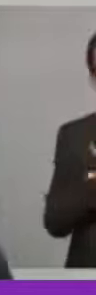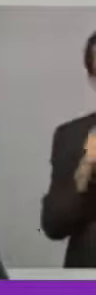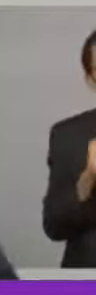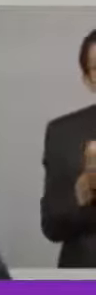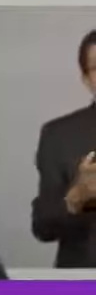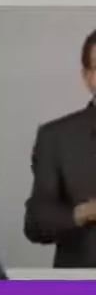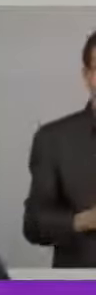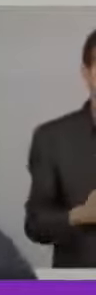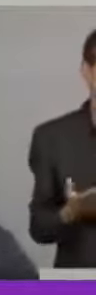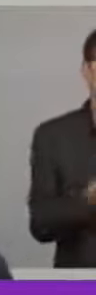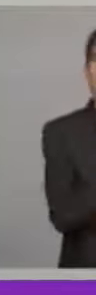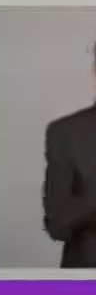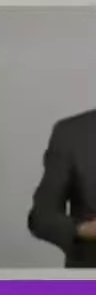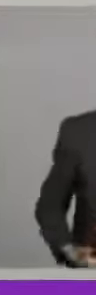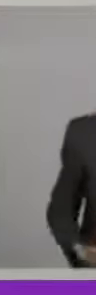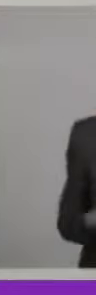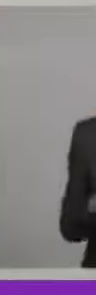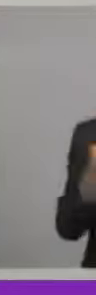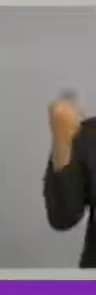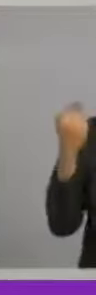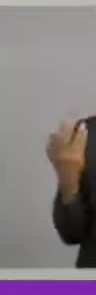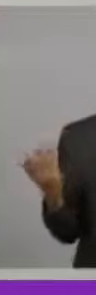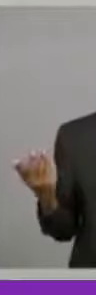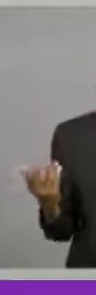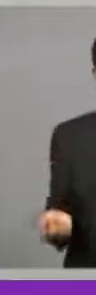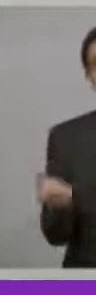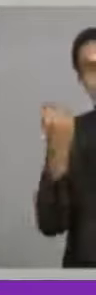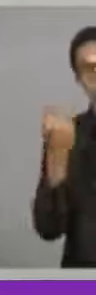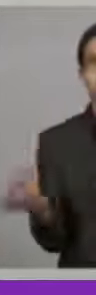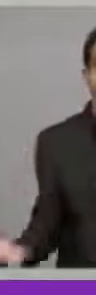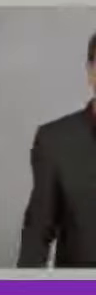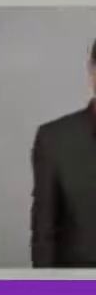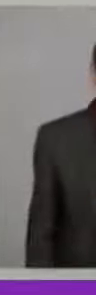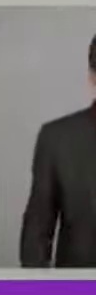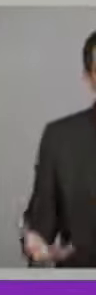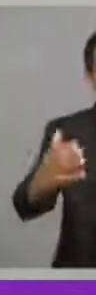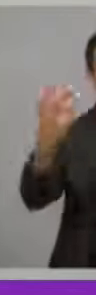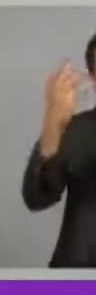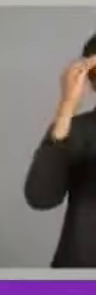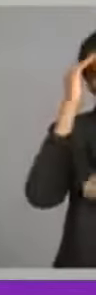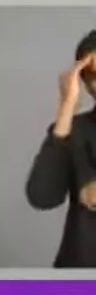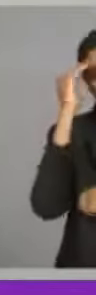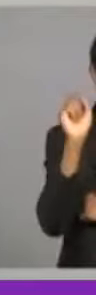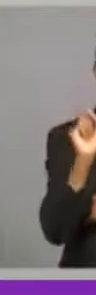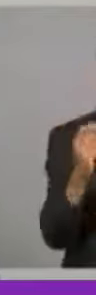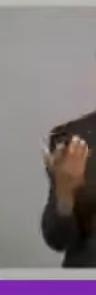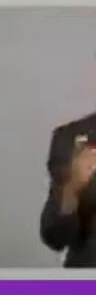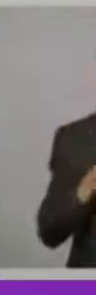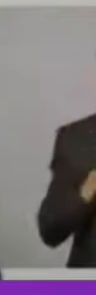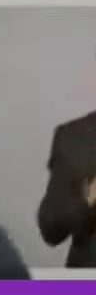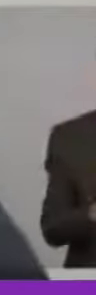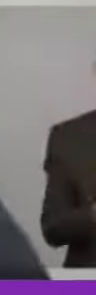sociedade. Só o governo que destoa das coisas. Impressionante. Eu queria entender quem são